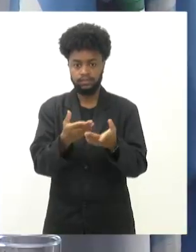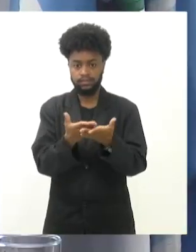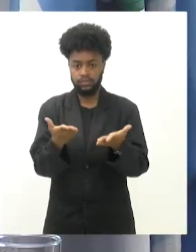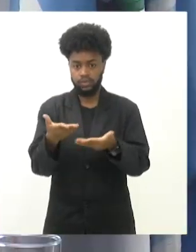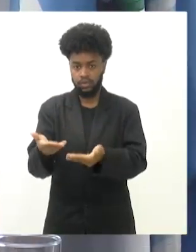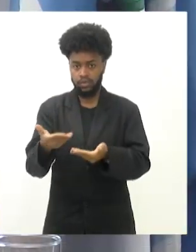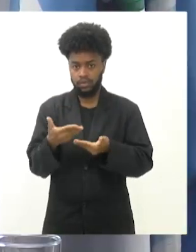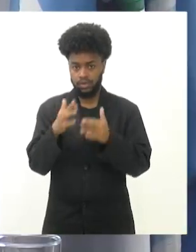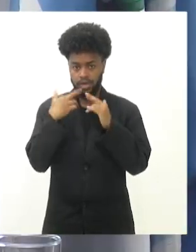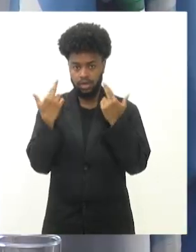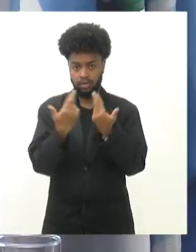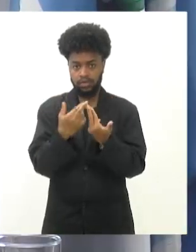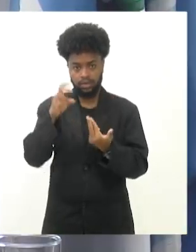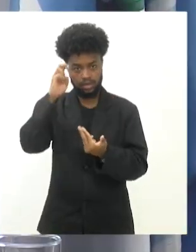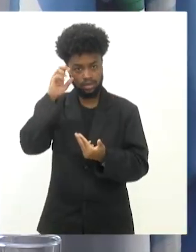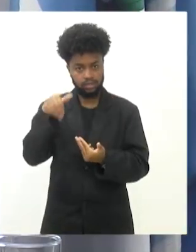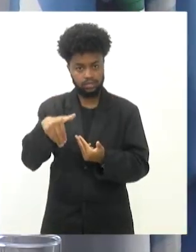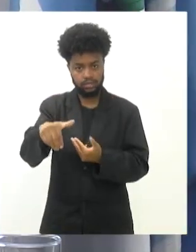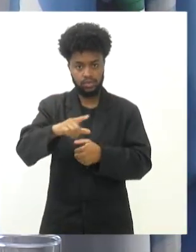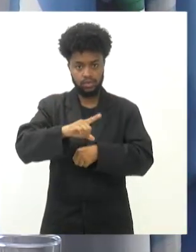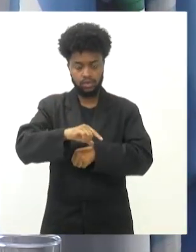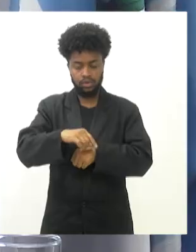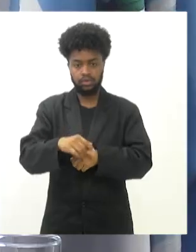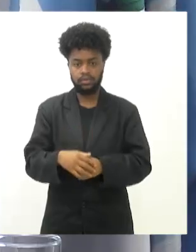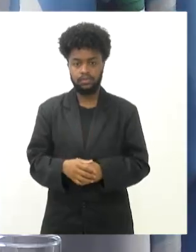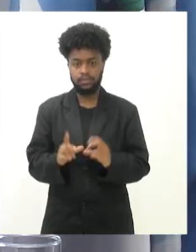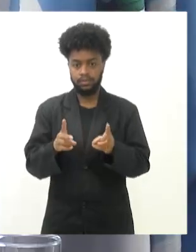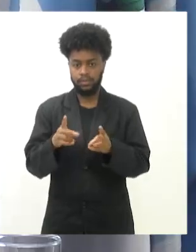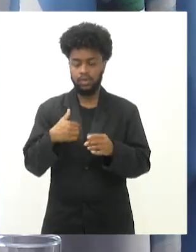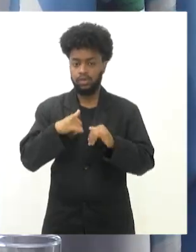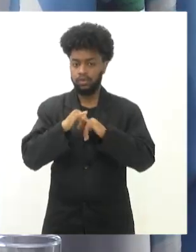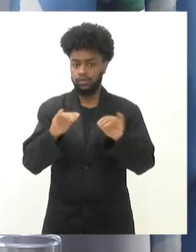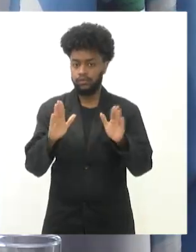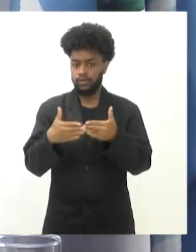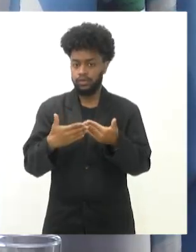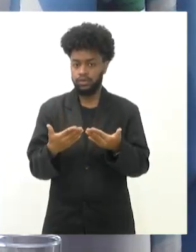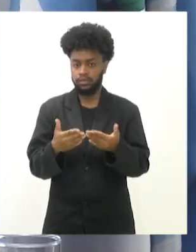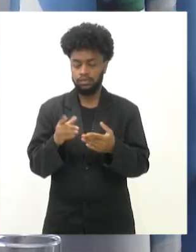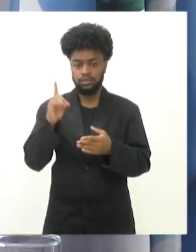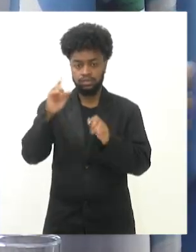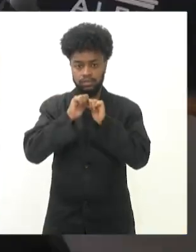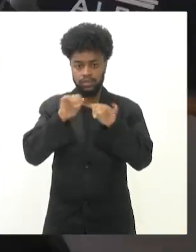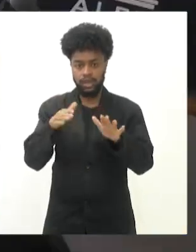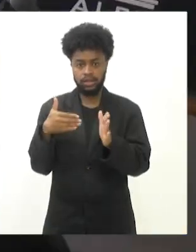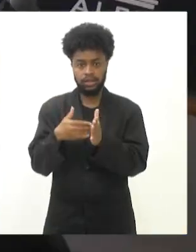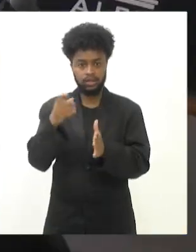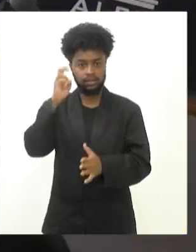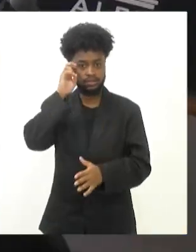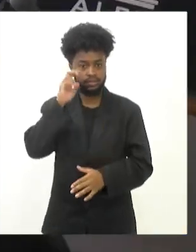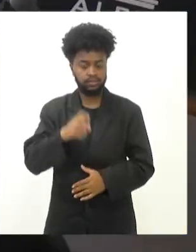convocados para a próxima sessão. Na próxima quinta-feira, declaro encerrada a sessão. Fiquem com Deus. Até a próxima quinta-feira.